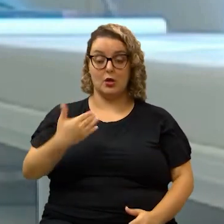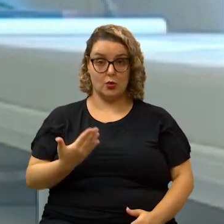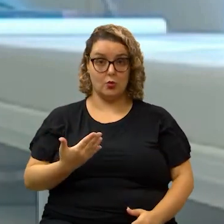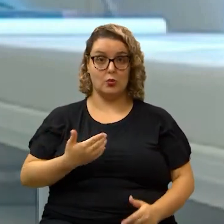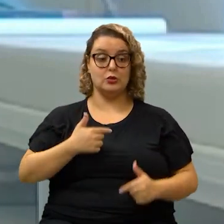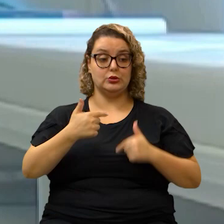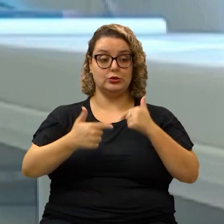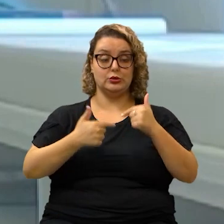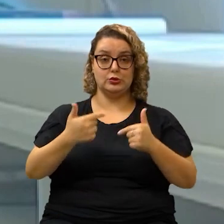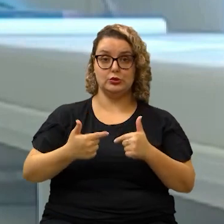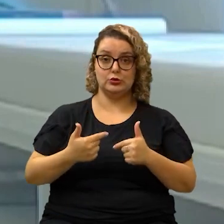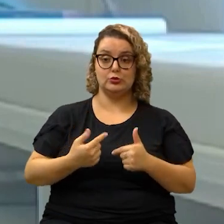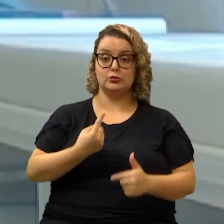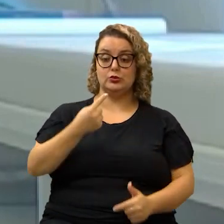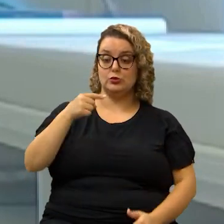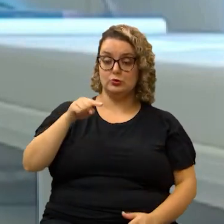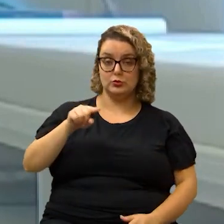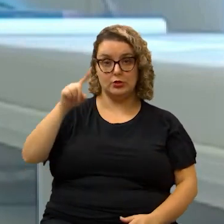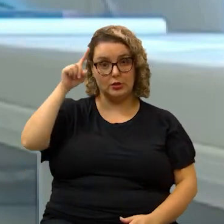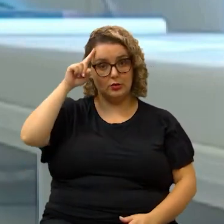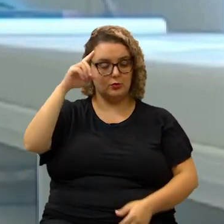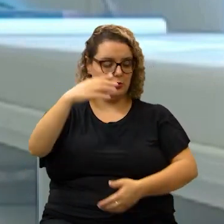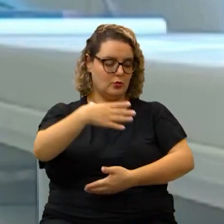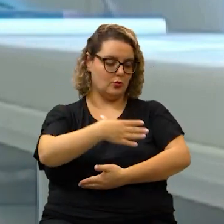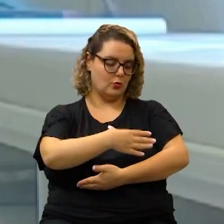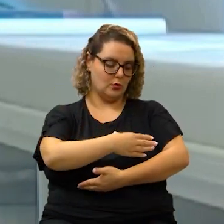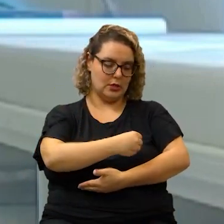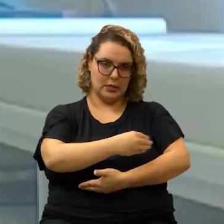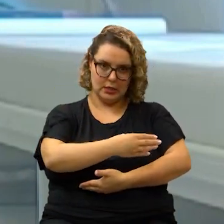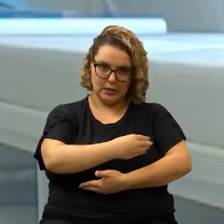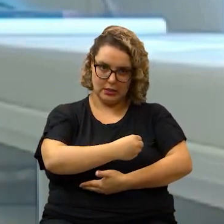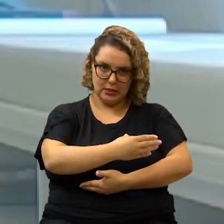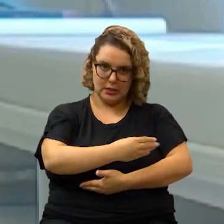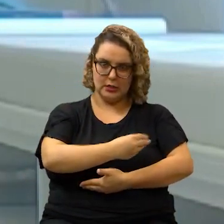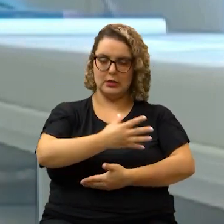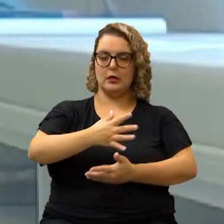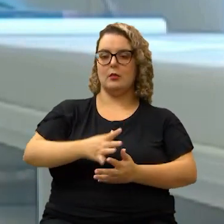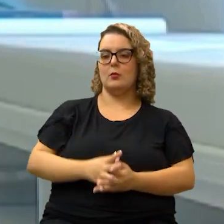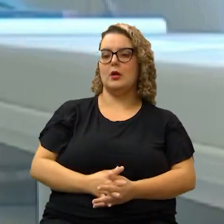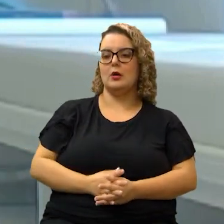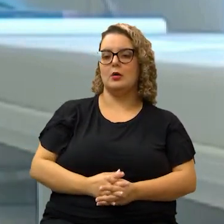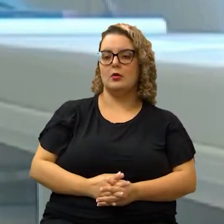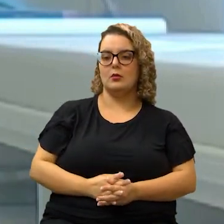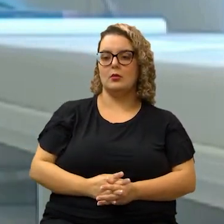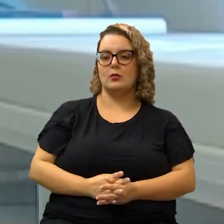você trabalha nos 1000 dias, o aleitamento,